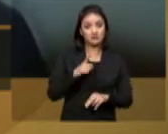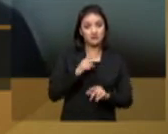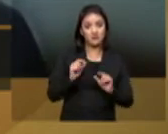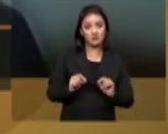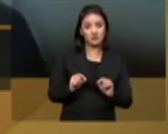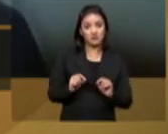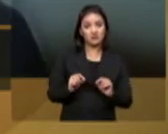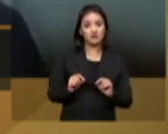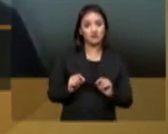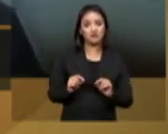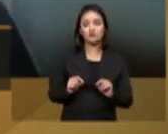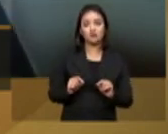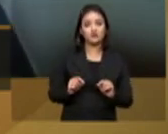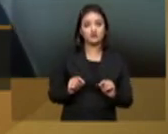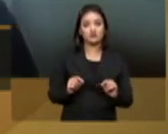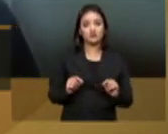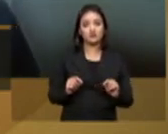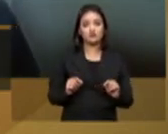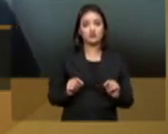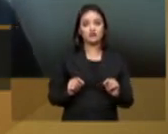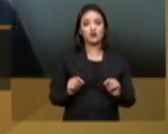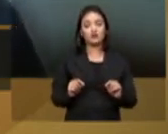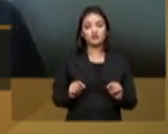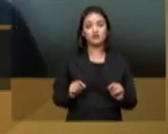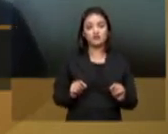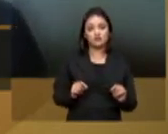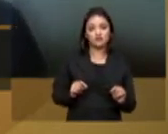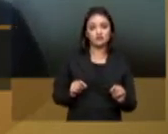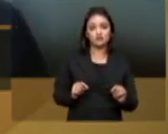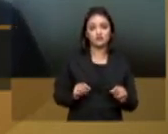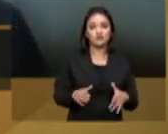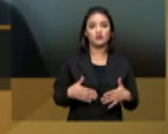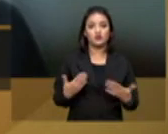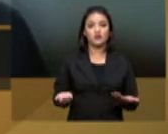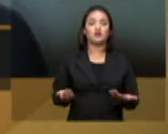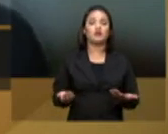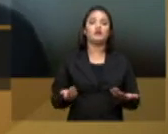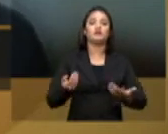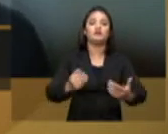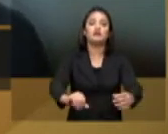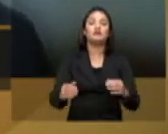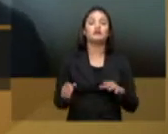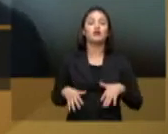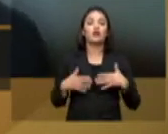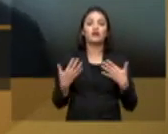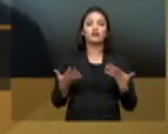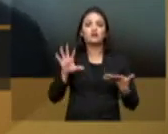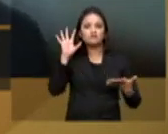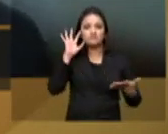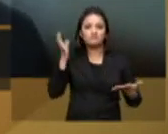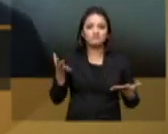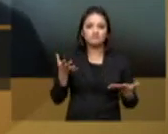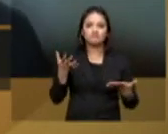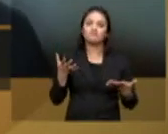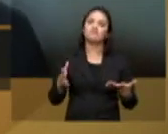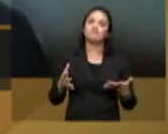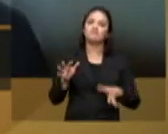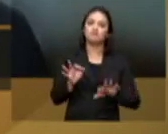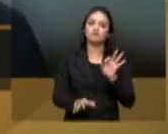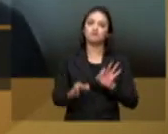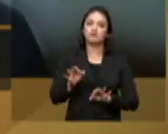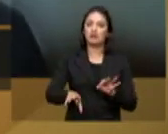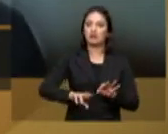pessoas jurídicas serem eleitas contribuintes desses tributos não causa qualquer estranheza, haja vista